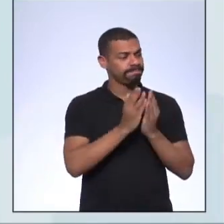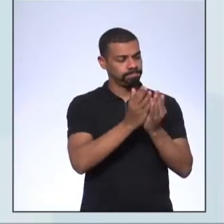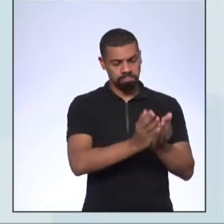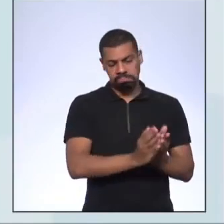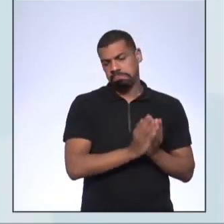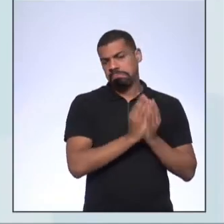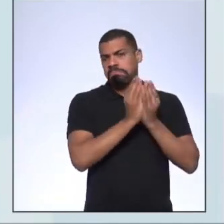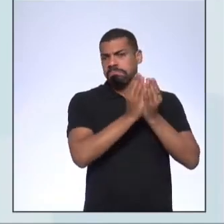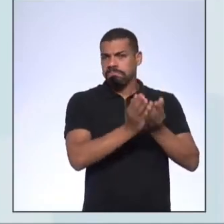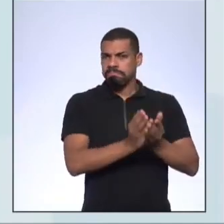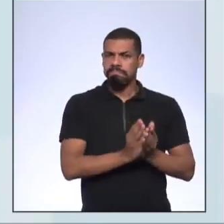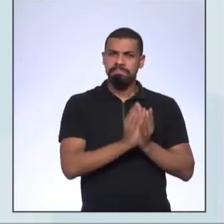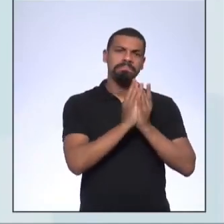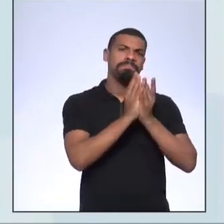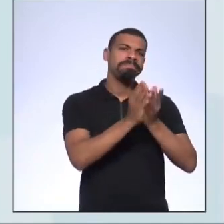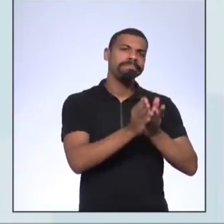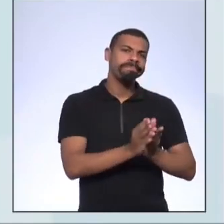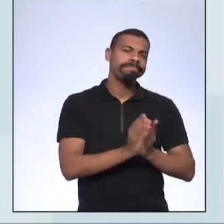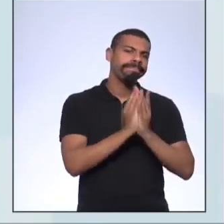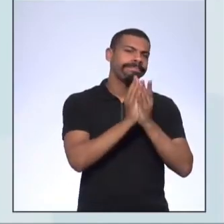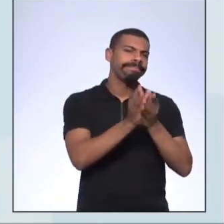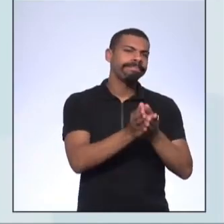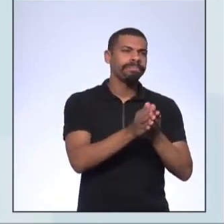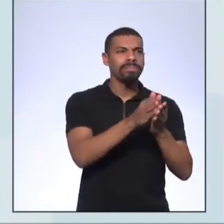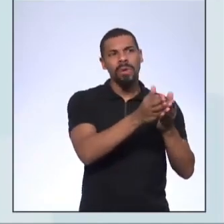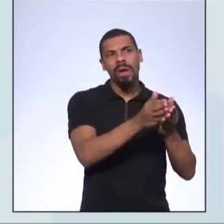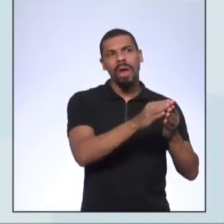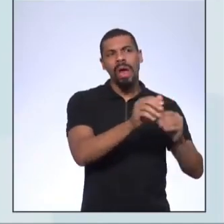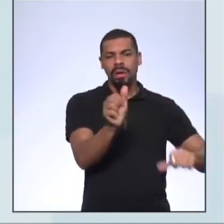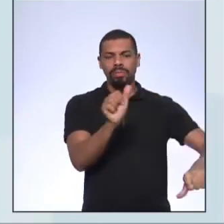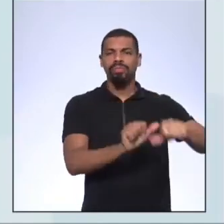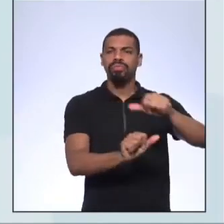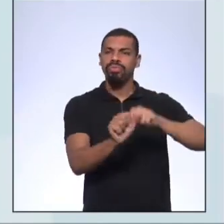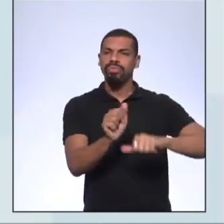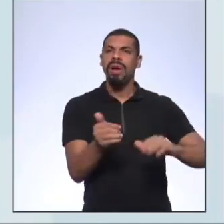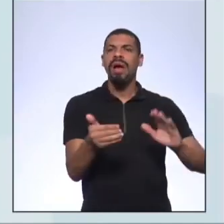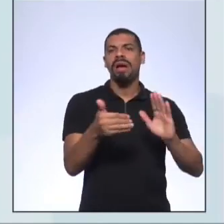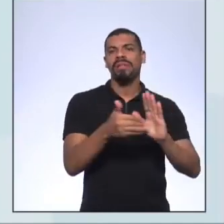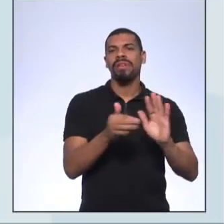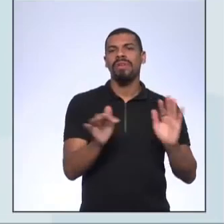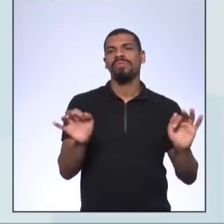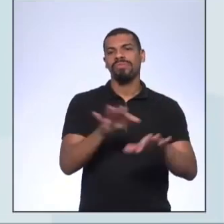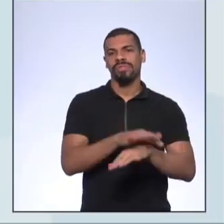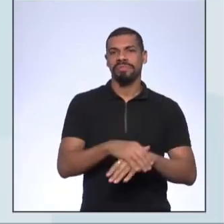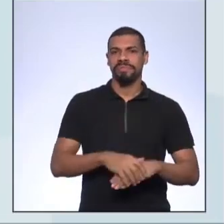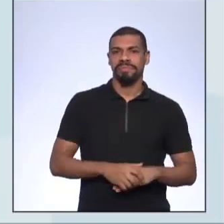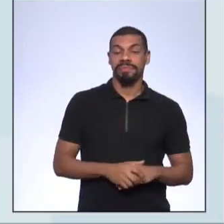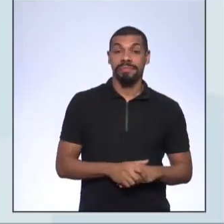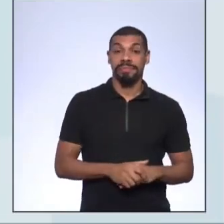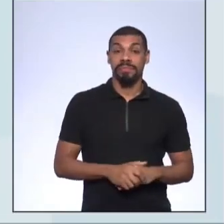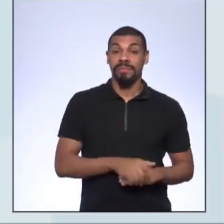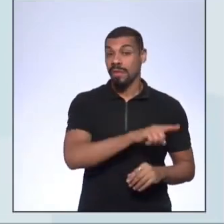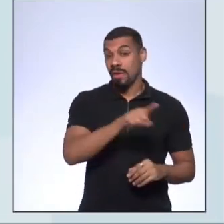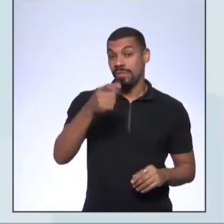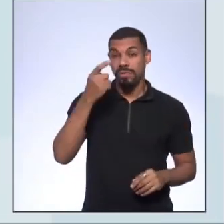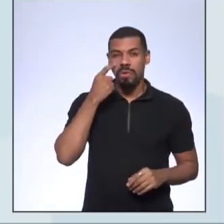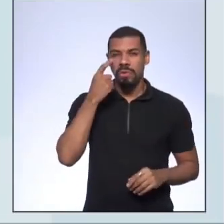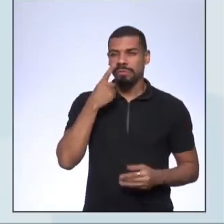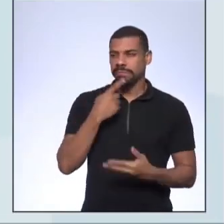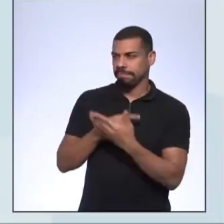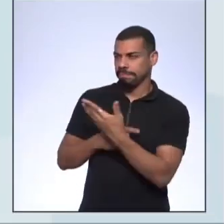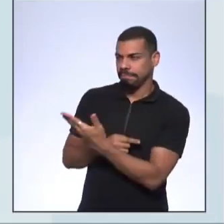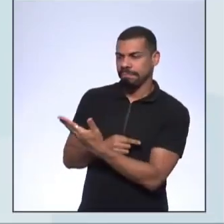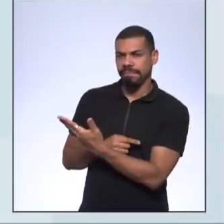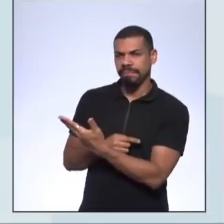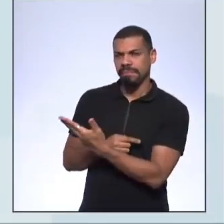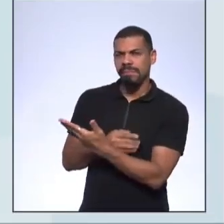ia fazendo uma rota até um pedacinho, depois o outro ia continuando até concluir esse caminho. E vocês estão vendo que quando chega